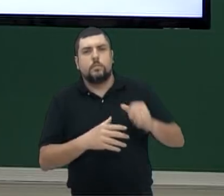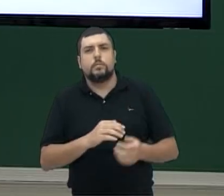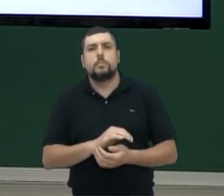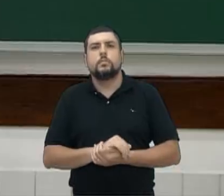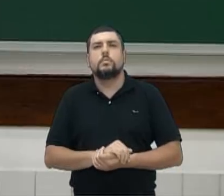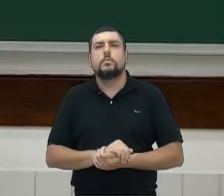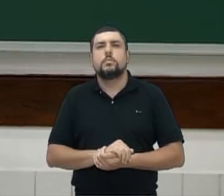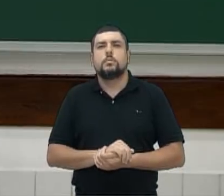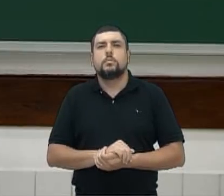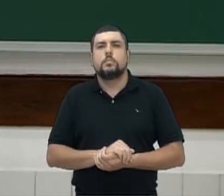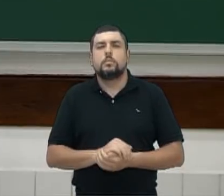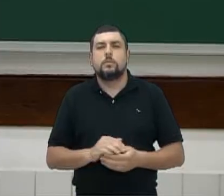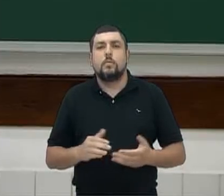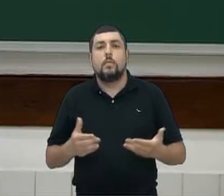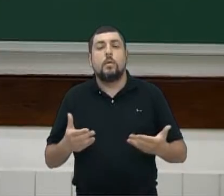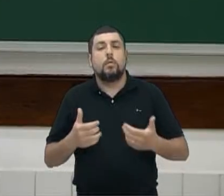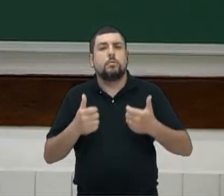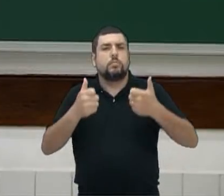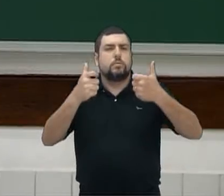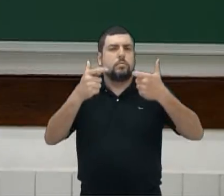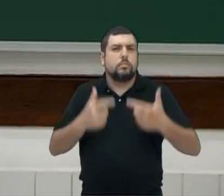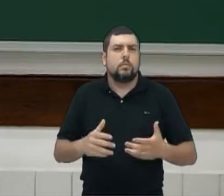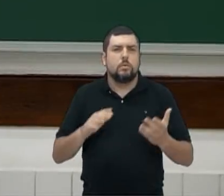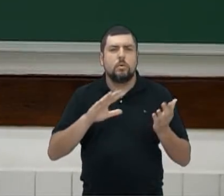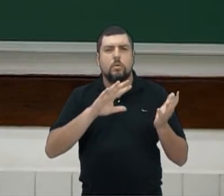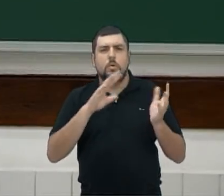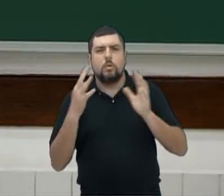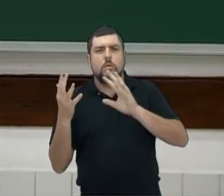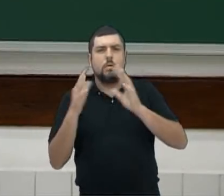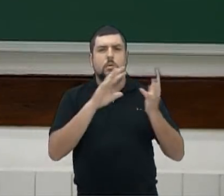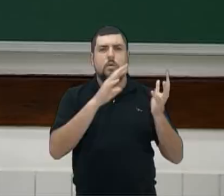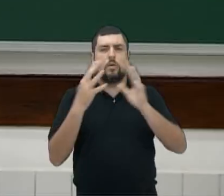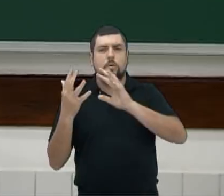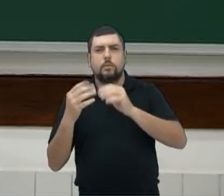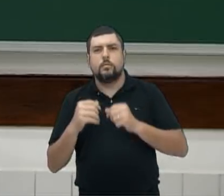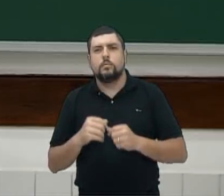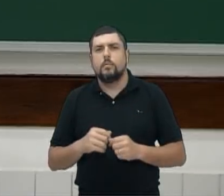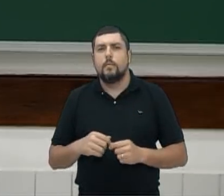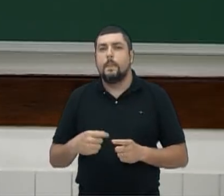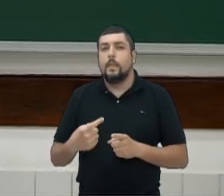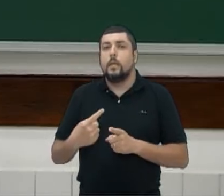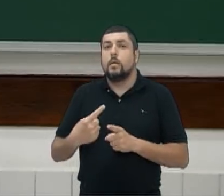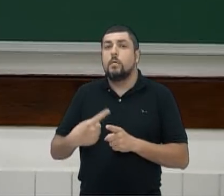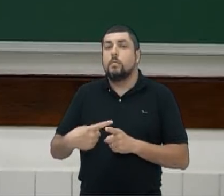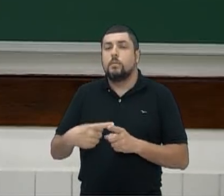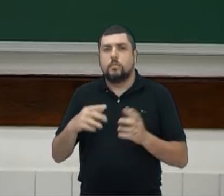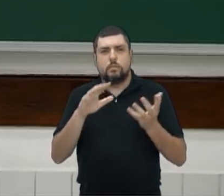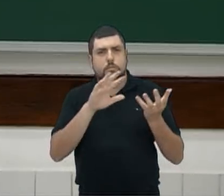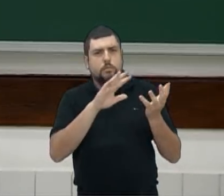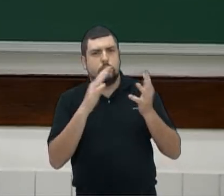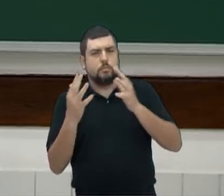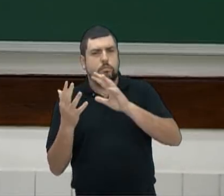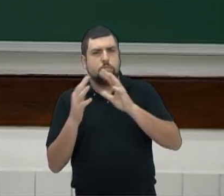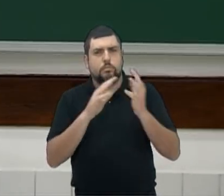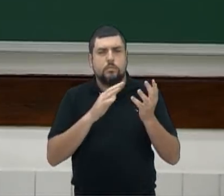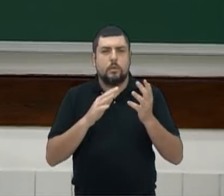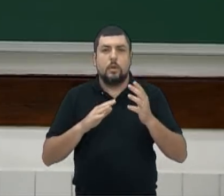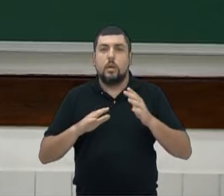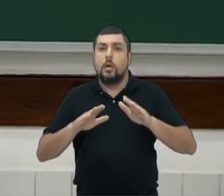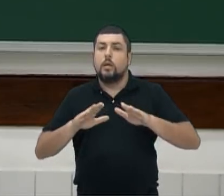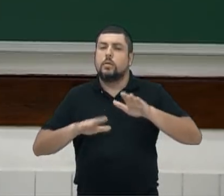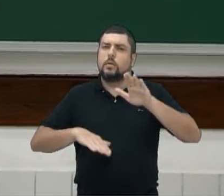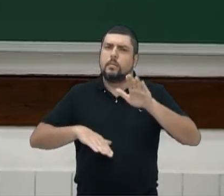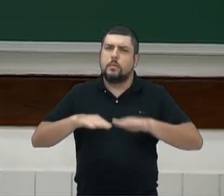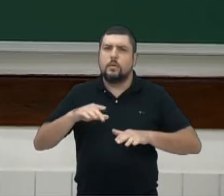vamos falar do clima do continente americano, porque as condições climáticas elas vão variar de acordo com uma